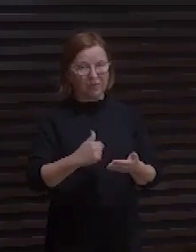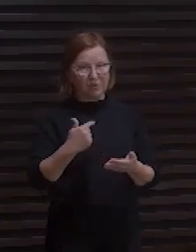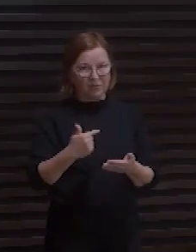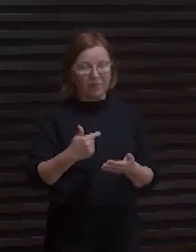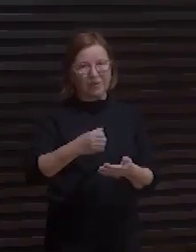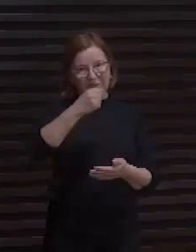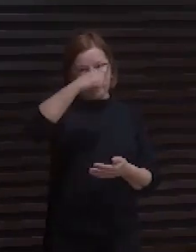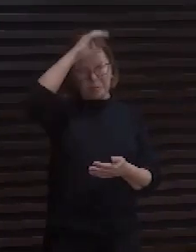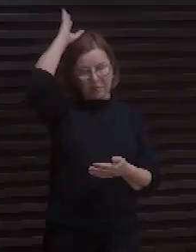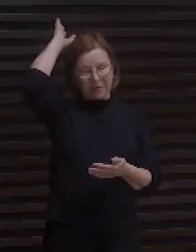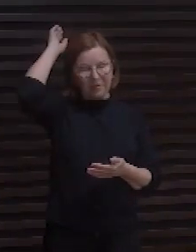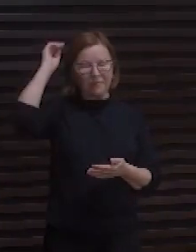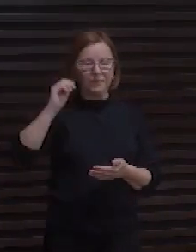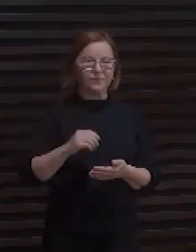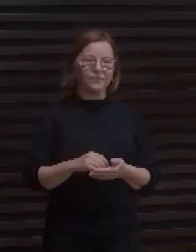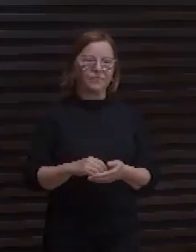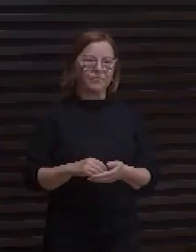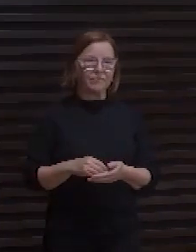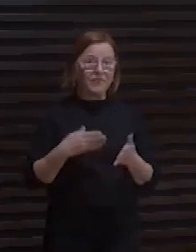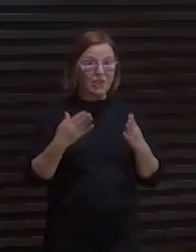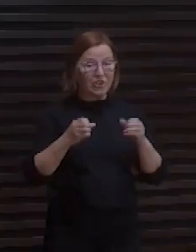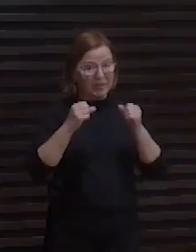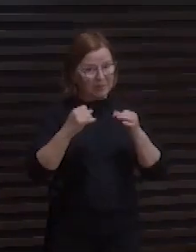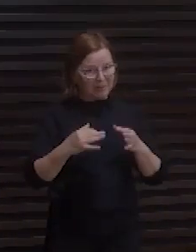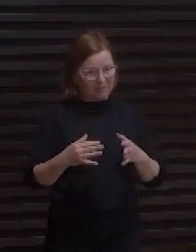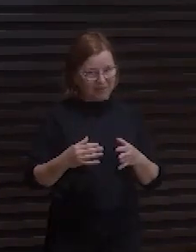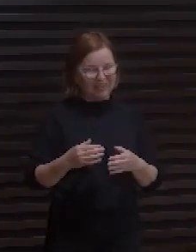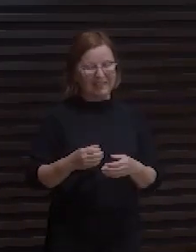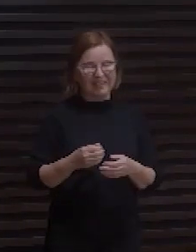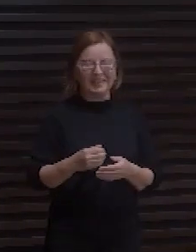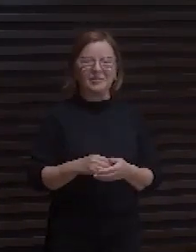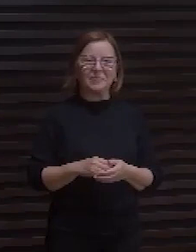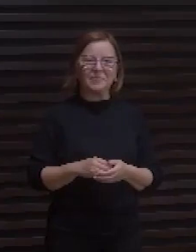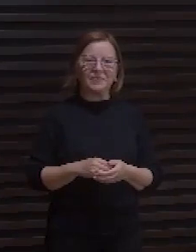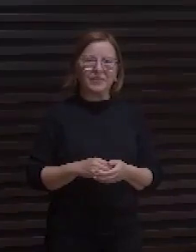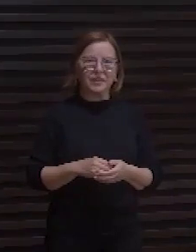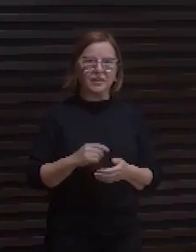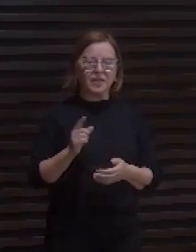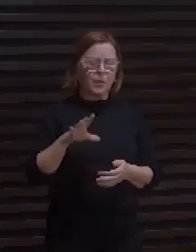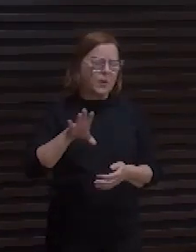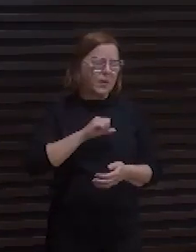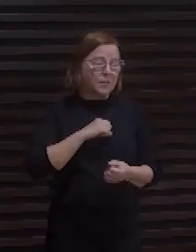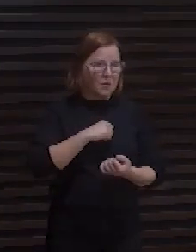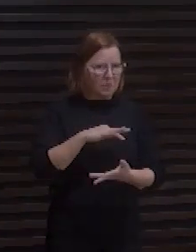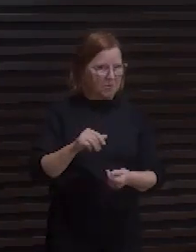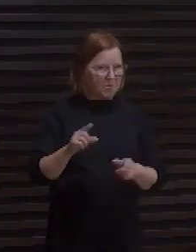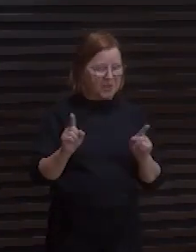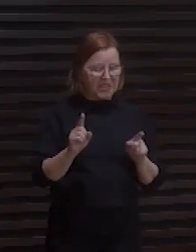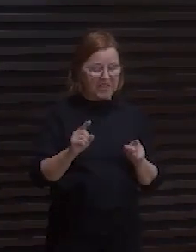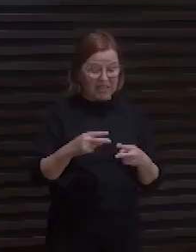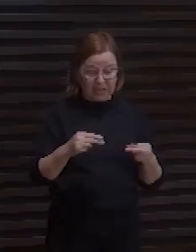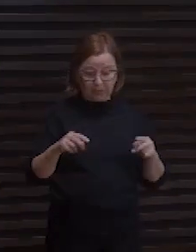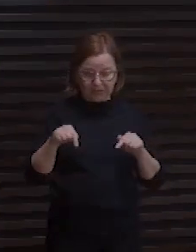de Deus que tratamos alguns meses atrás. Não amem o mundo, nem as coisas que há neste